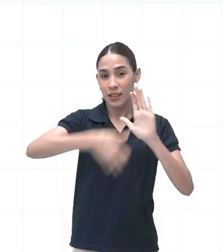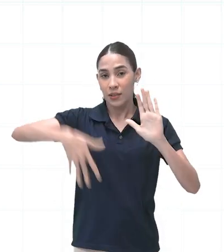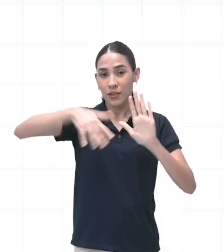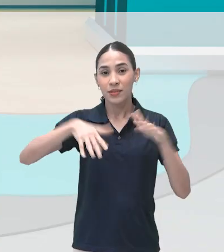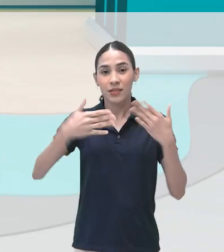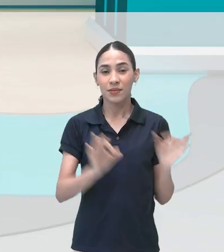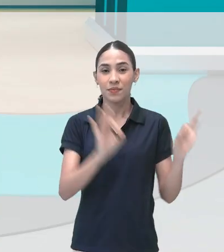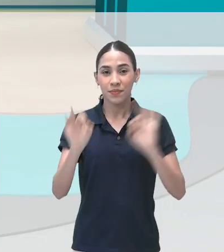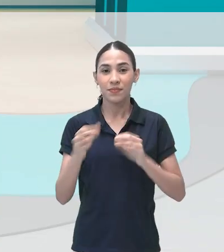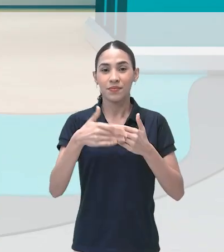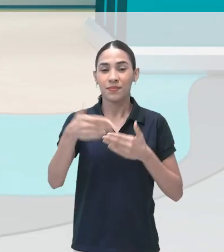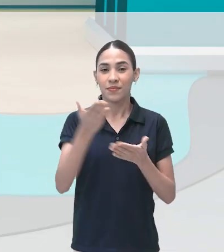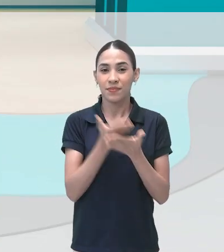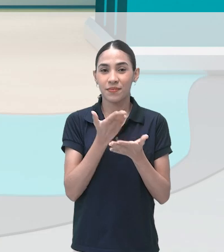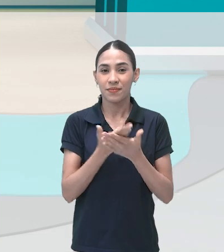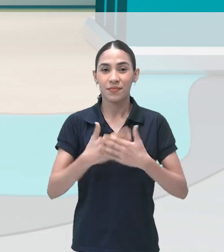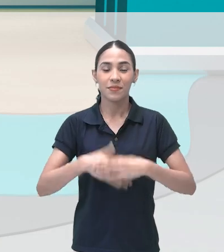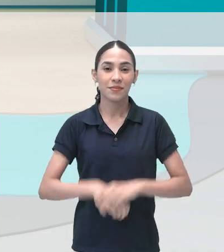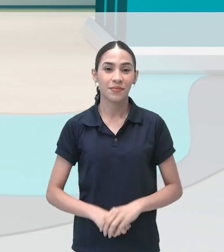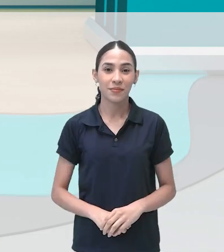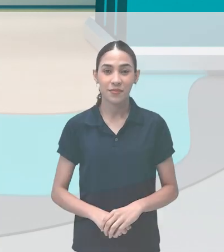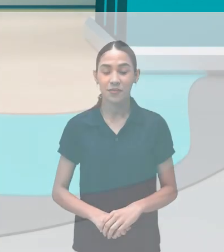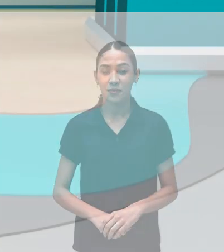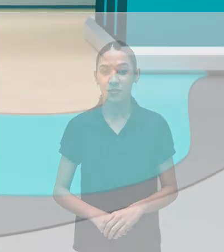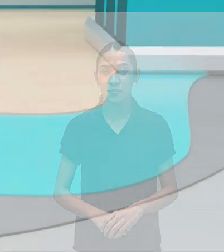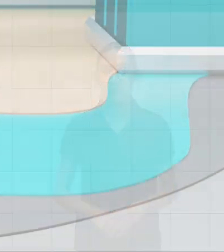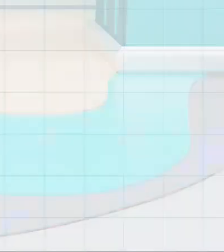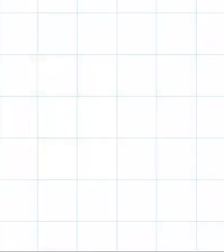Então, vamos iniciar mais esta aula.